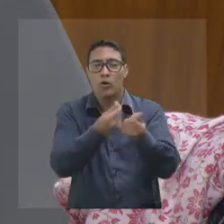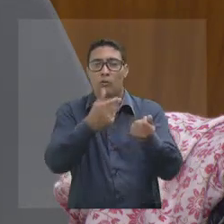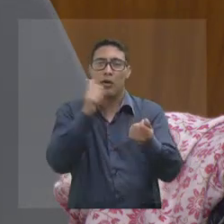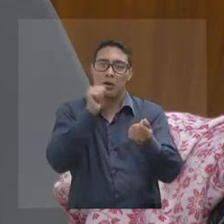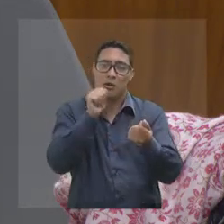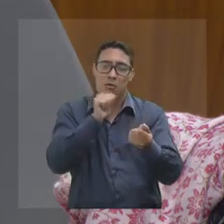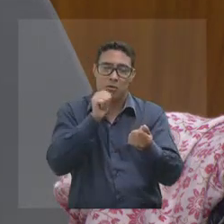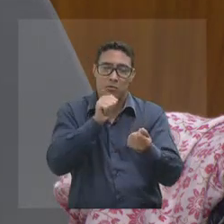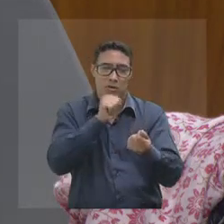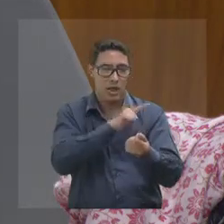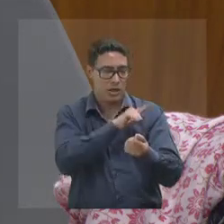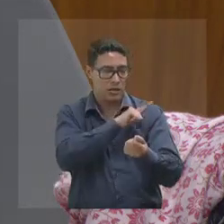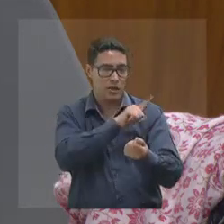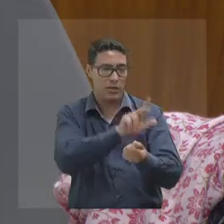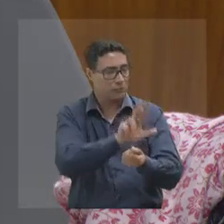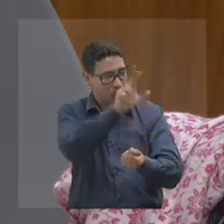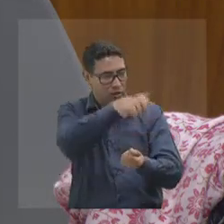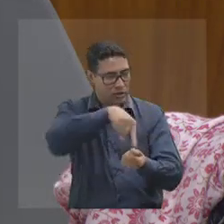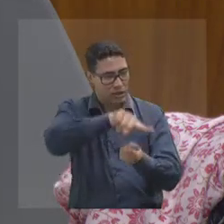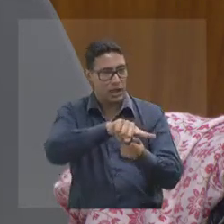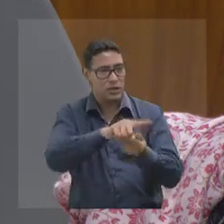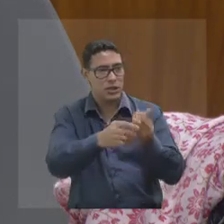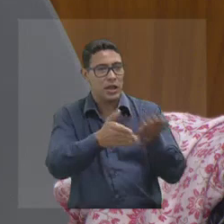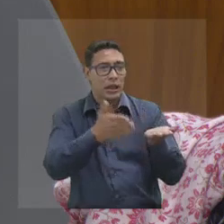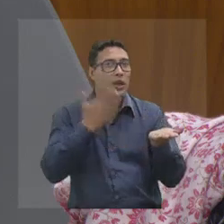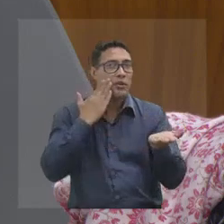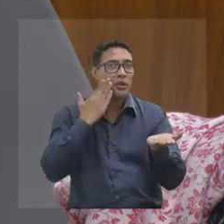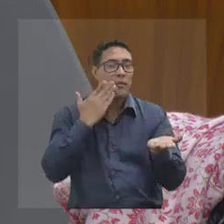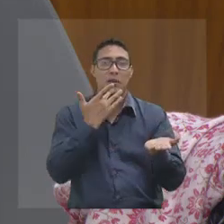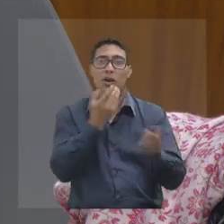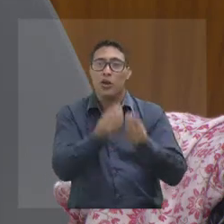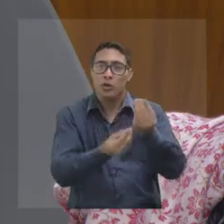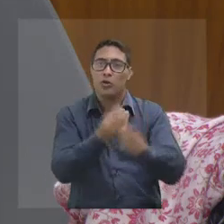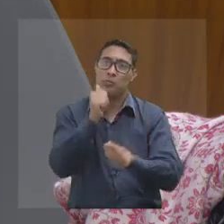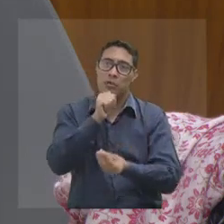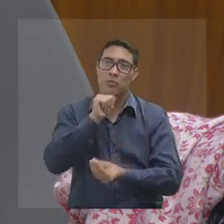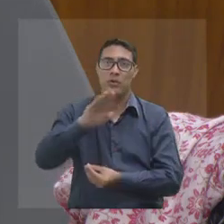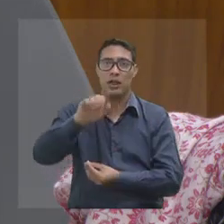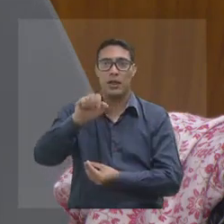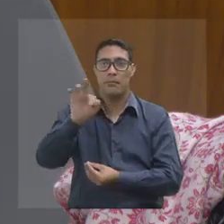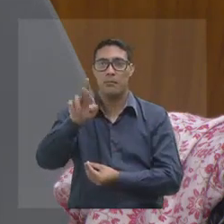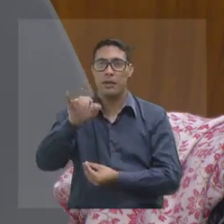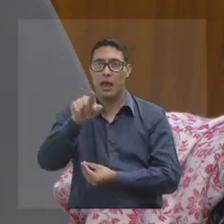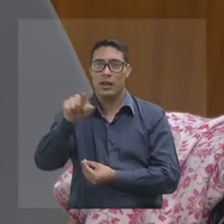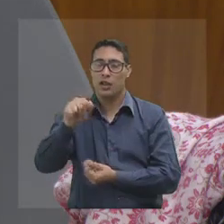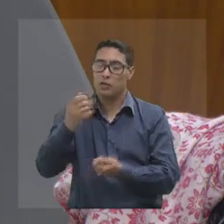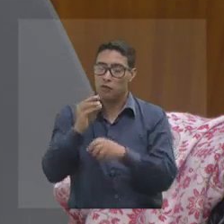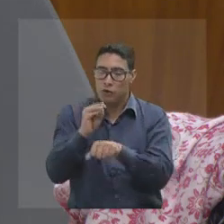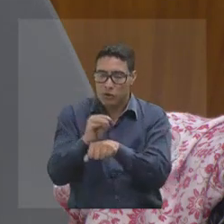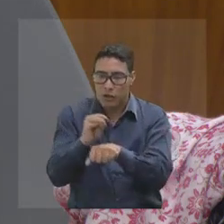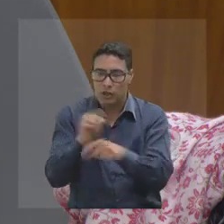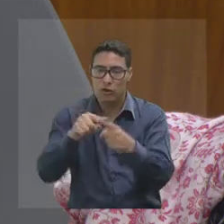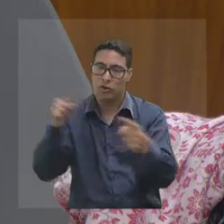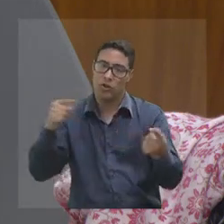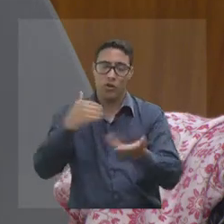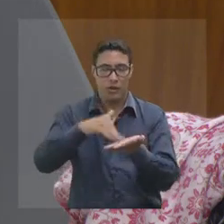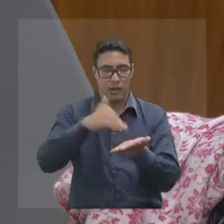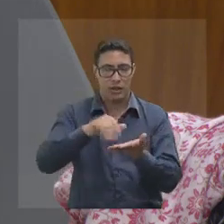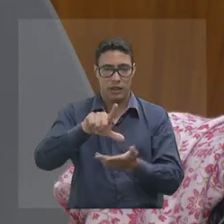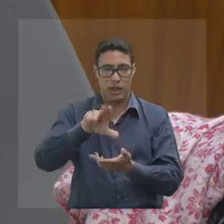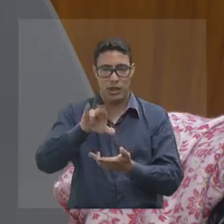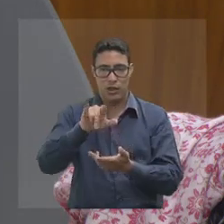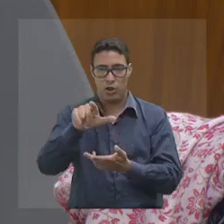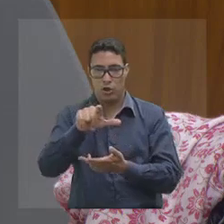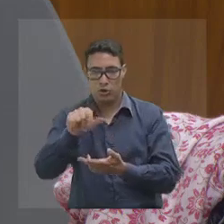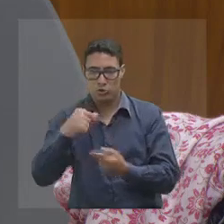poder me chamou muita atenção como que é deputada Beatriz foi cuidadosa com a secretária Luiza porque no dia em que ela veio prestar contas o